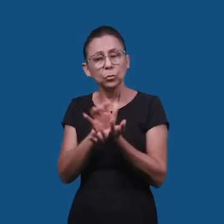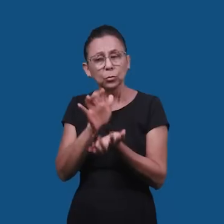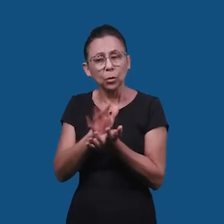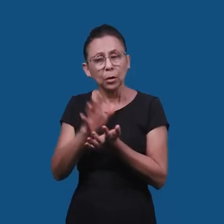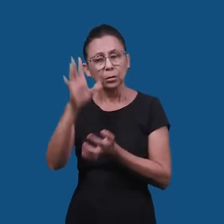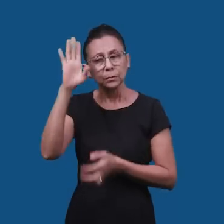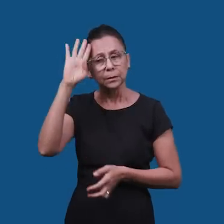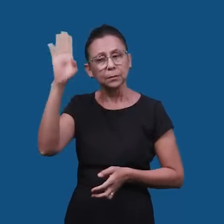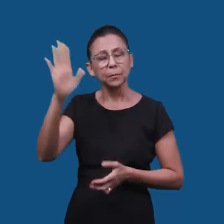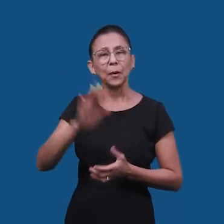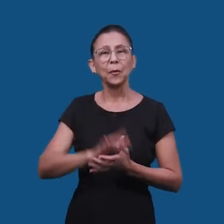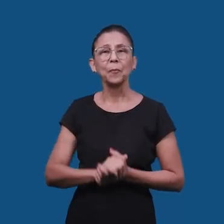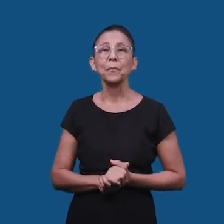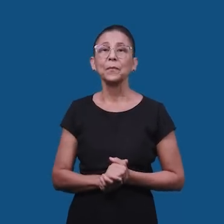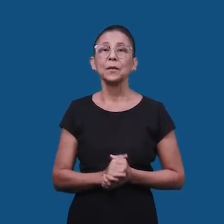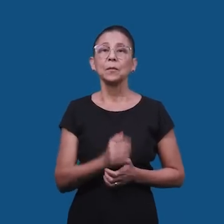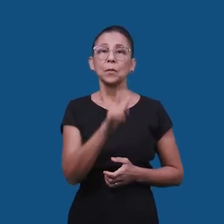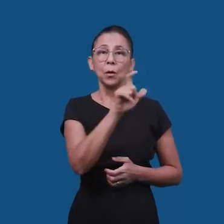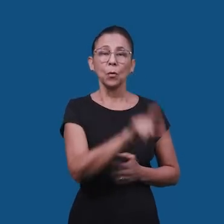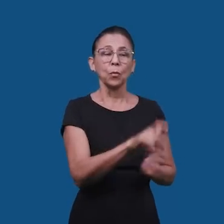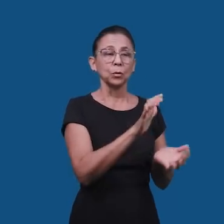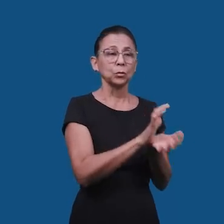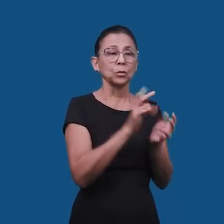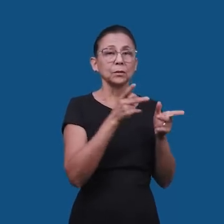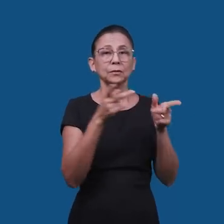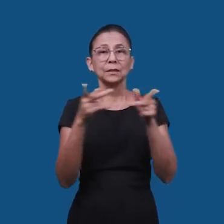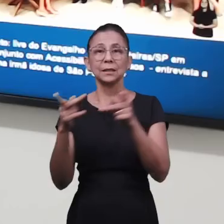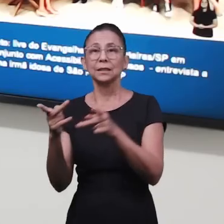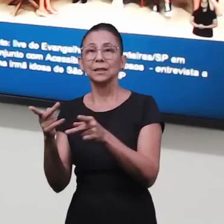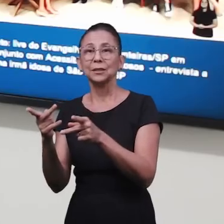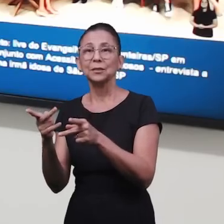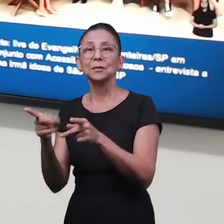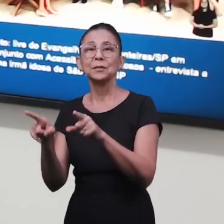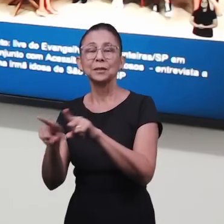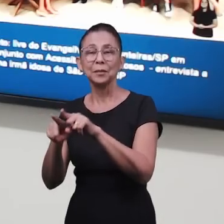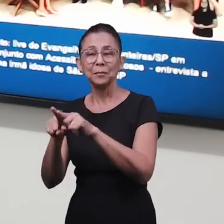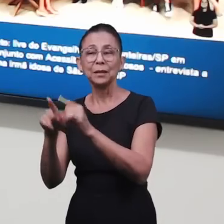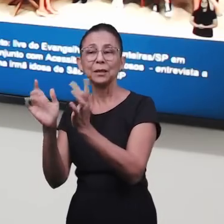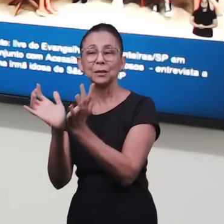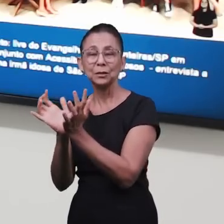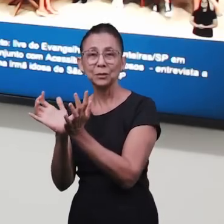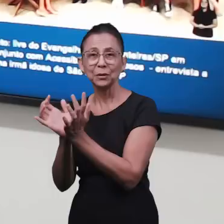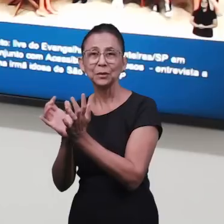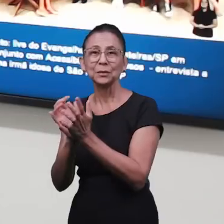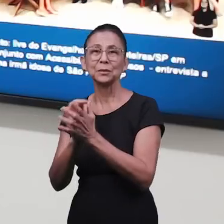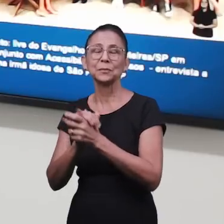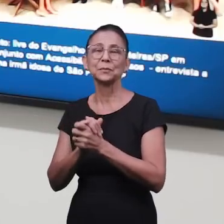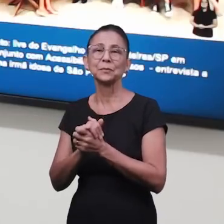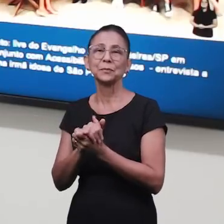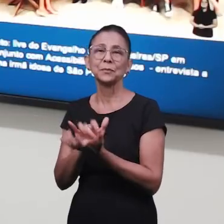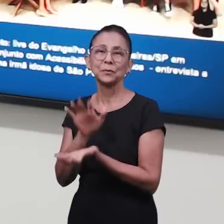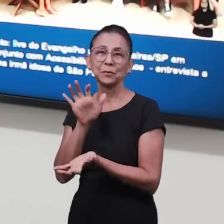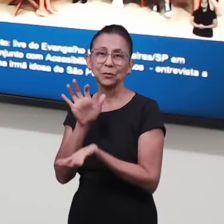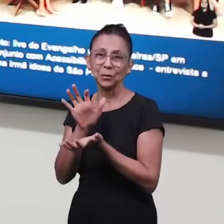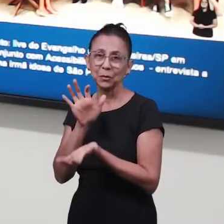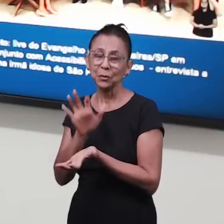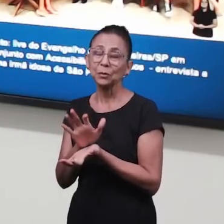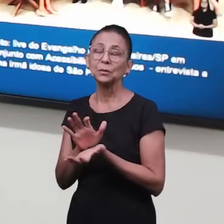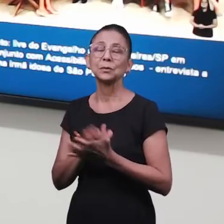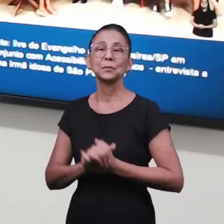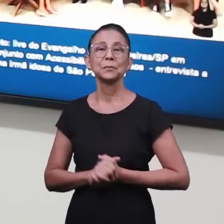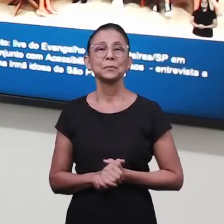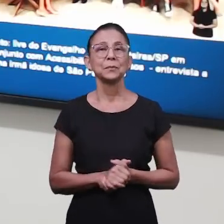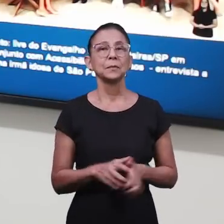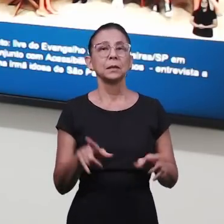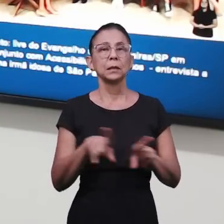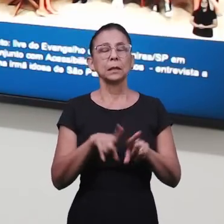um idoso visitando o outro, isso é uma bênção no nosso meio. É um momento de estudo da escola dominical, das